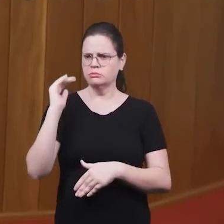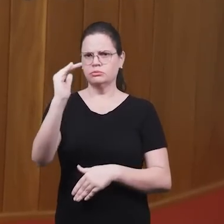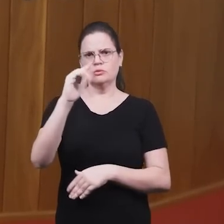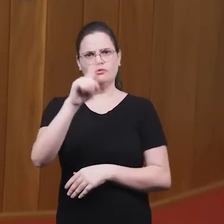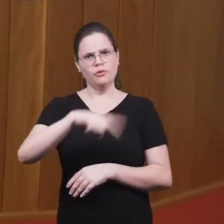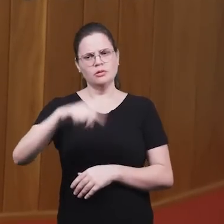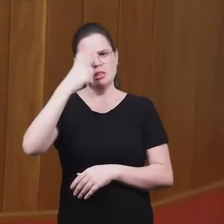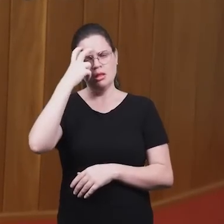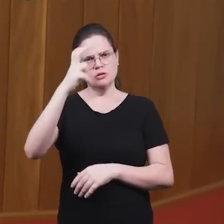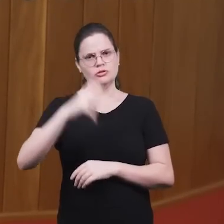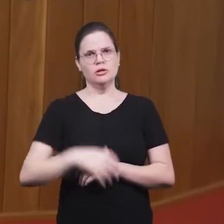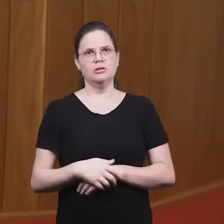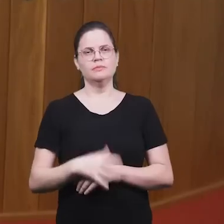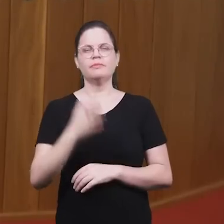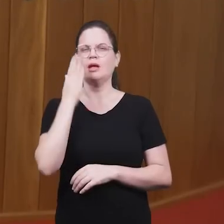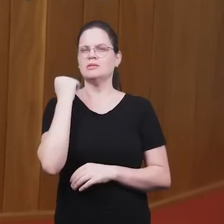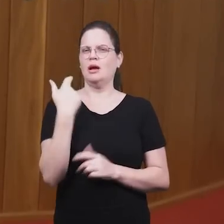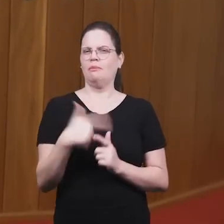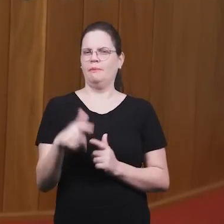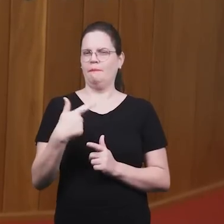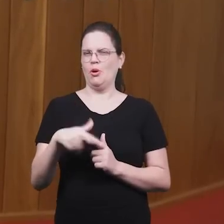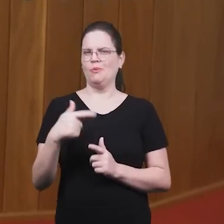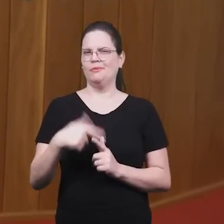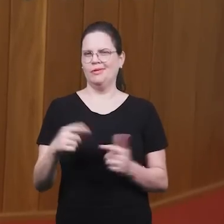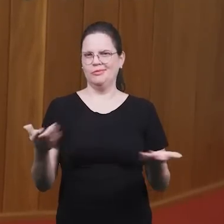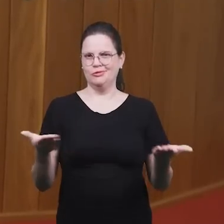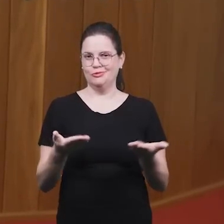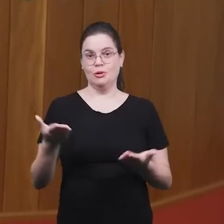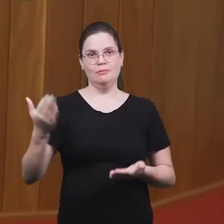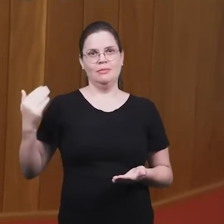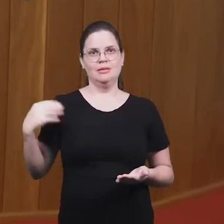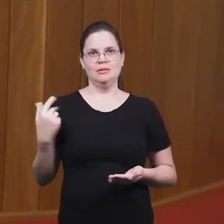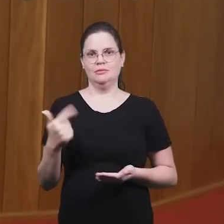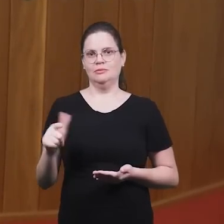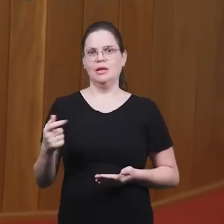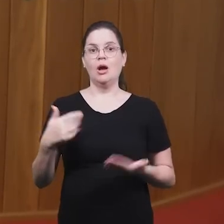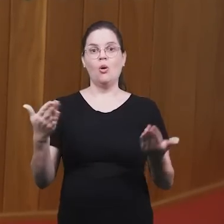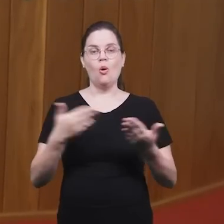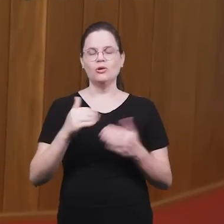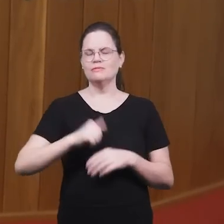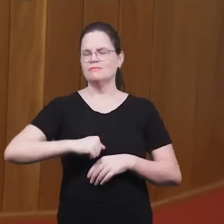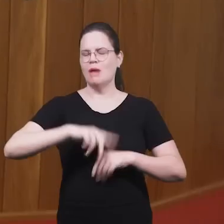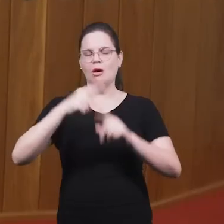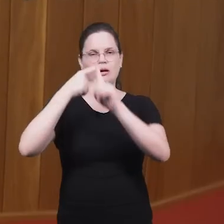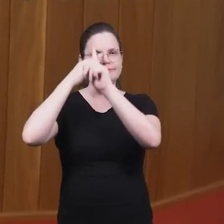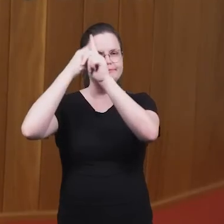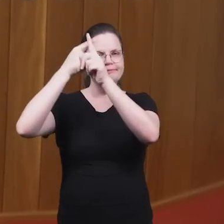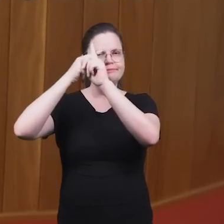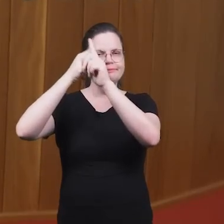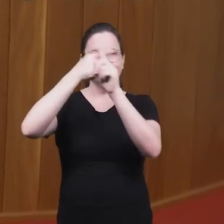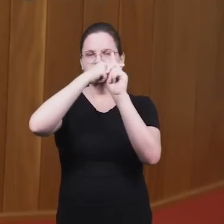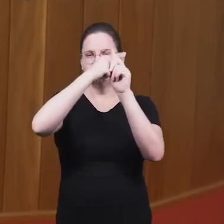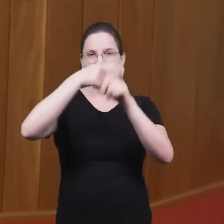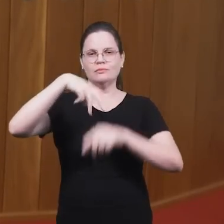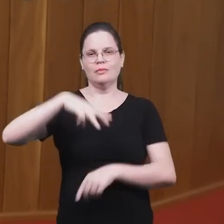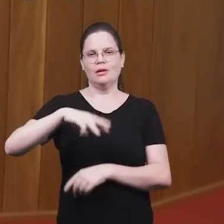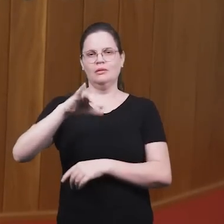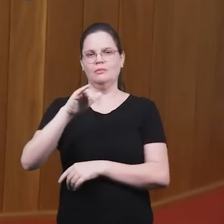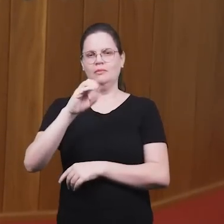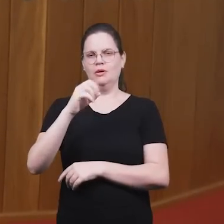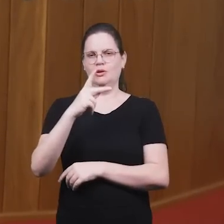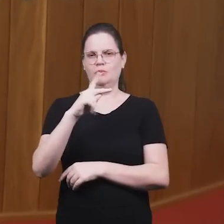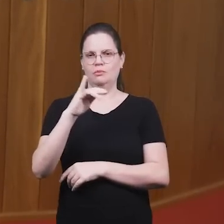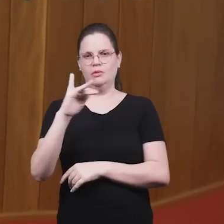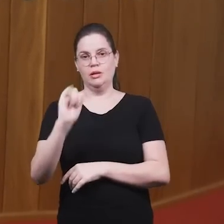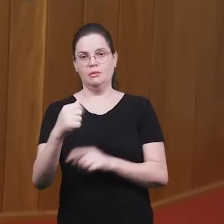outro problema que tem muito hoje que não tinha na época da tia? Miopia. Porque os pediatras